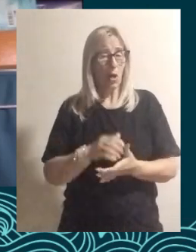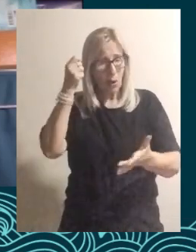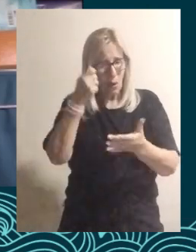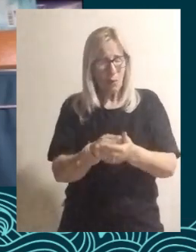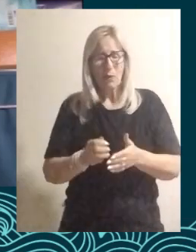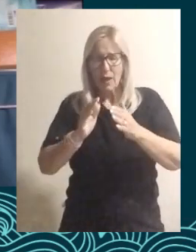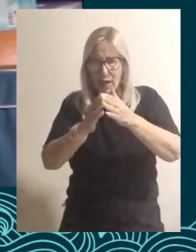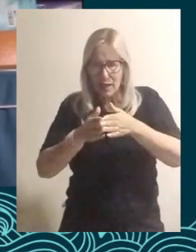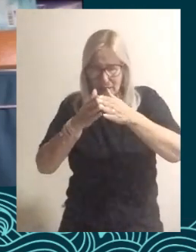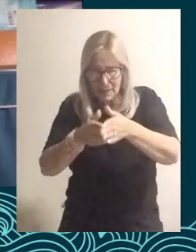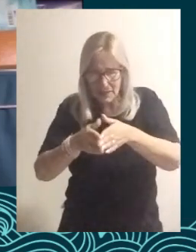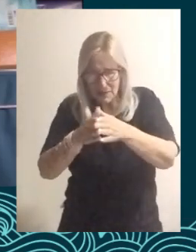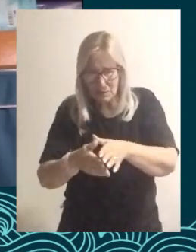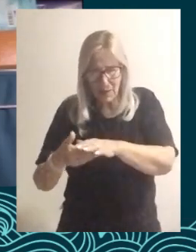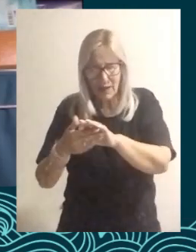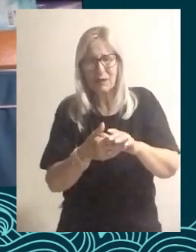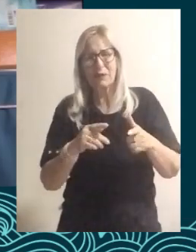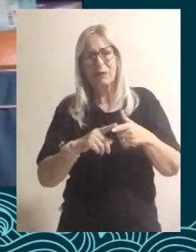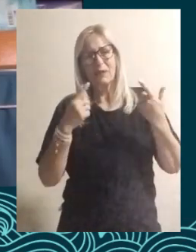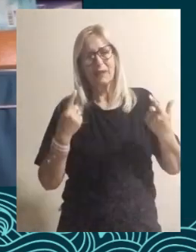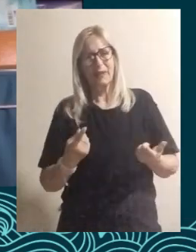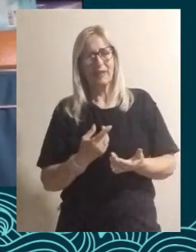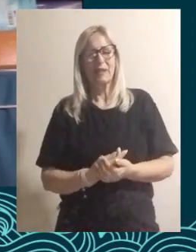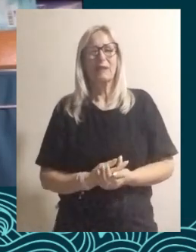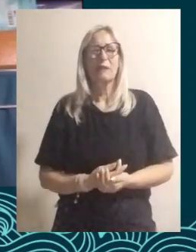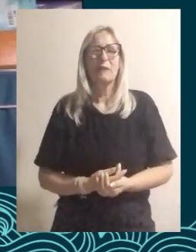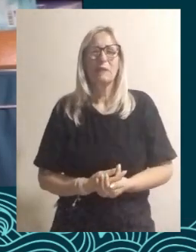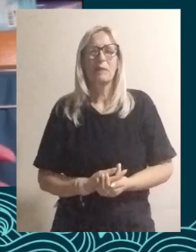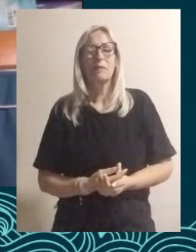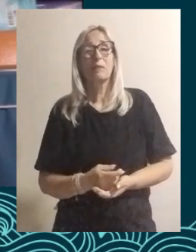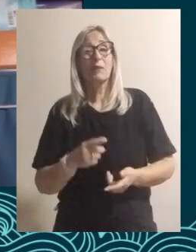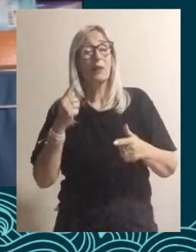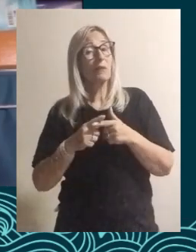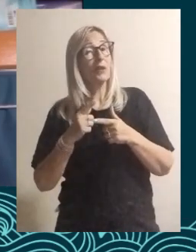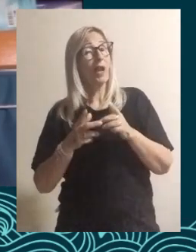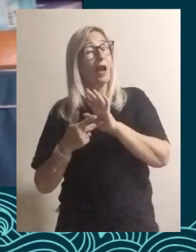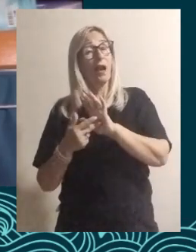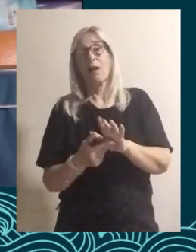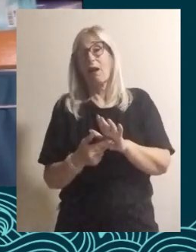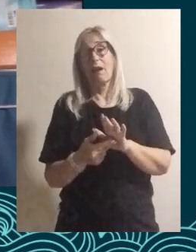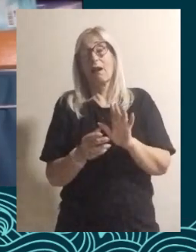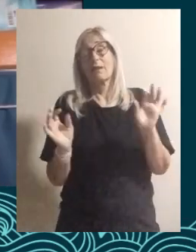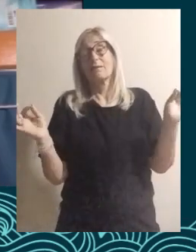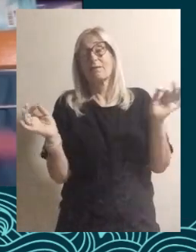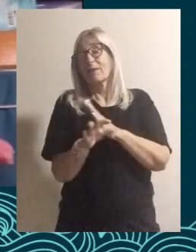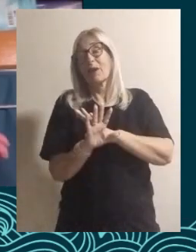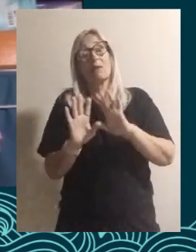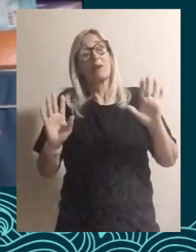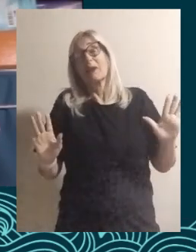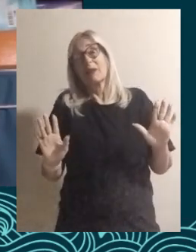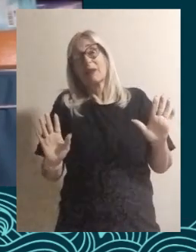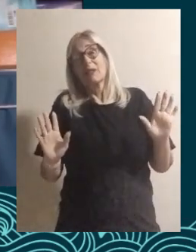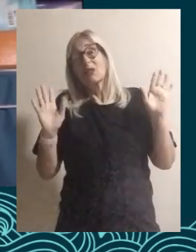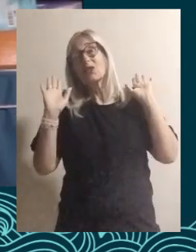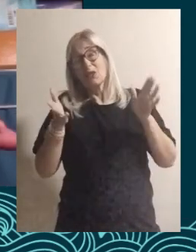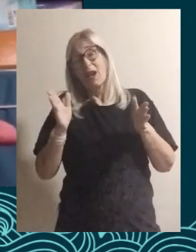decisão de comprar esse barco, de repente, tudo aquilo que era para ser um problema vai virar uma vantagem. Porque agora eu não tenho mais nada